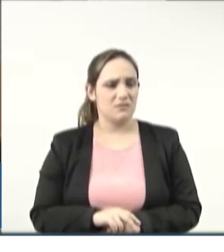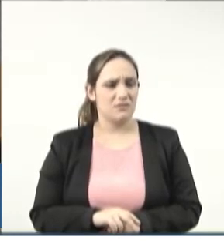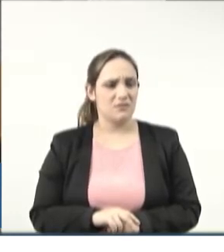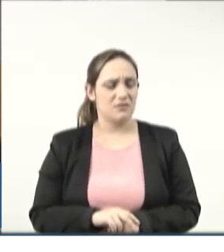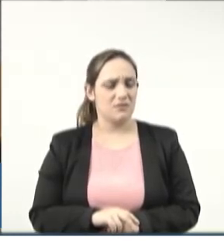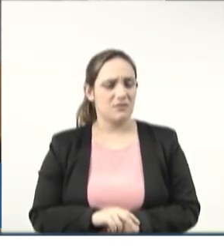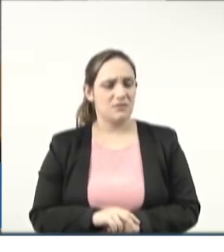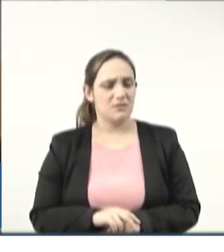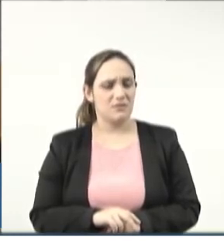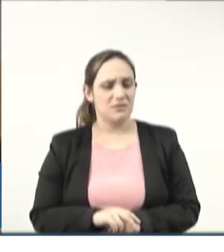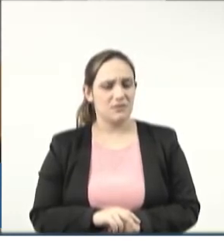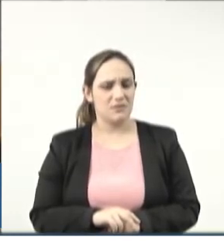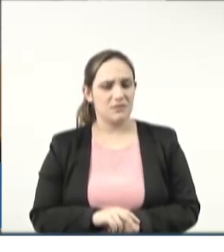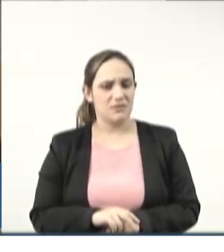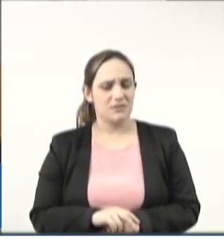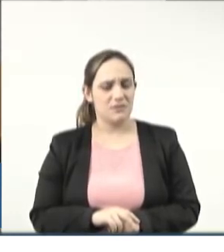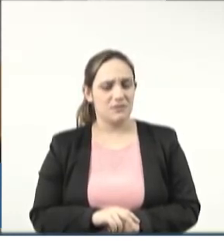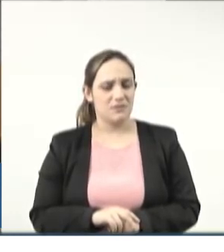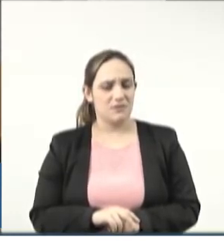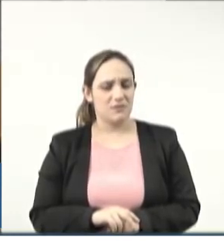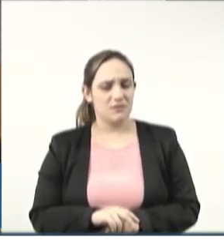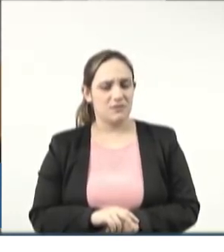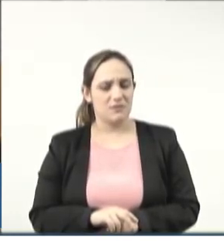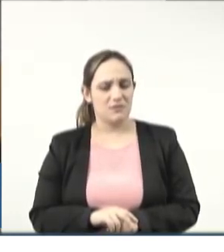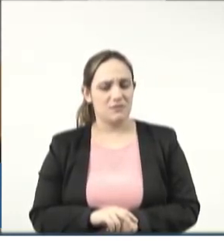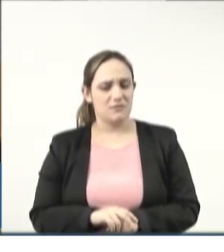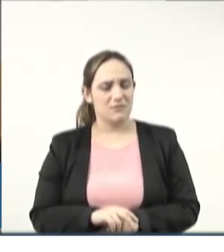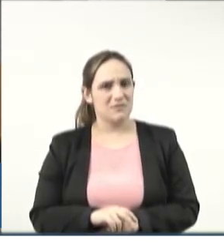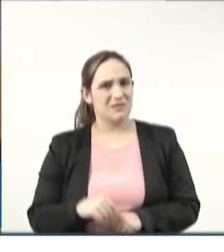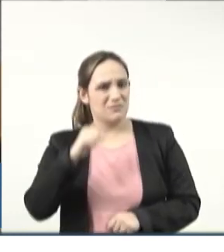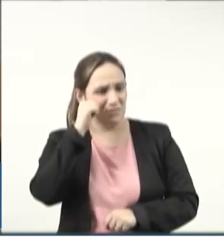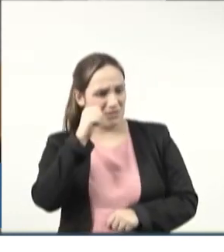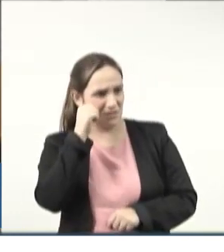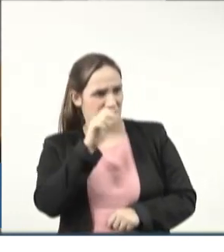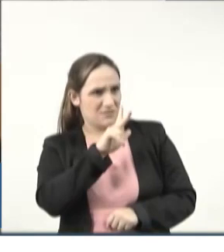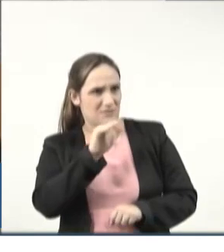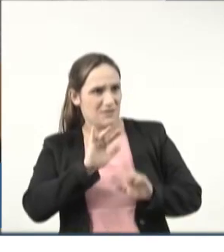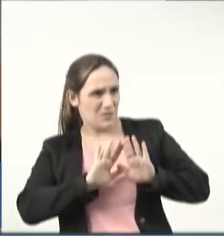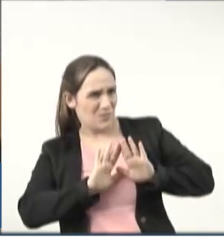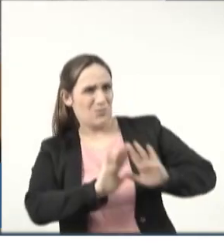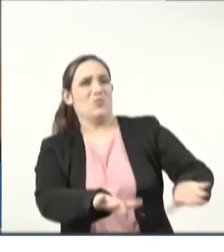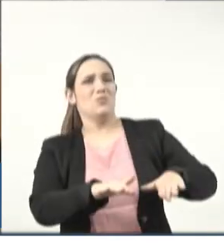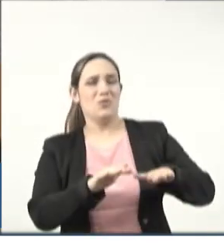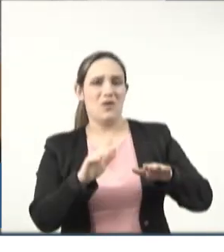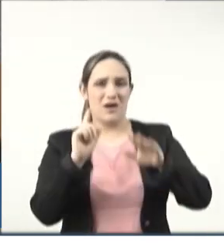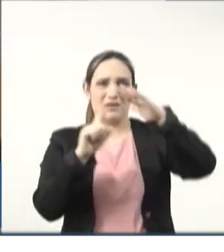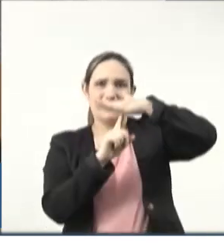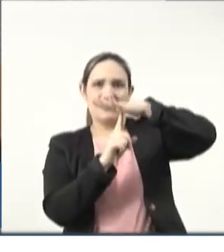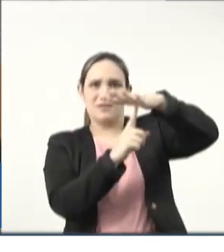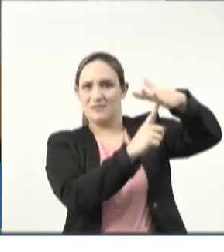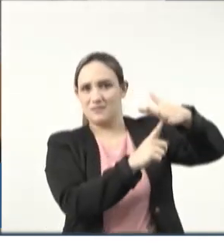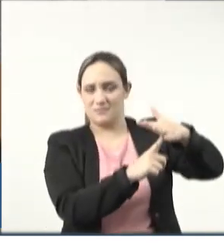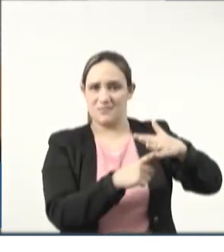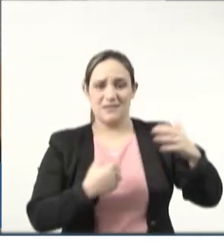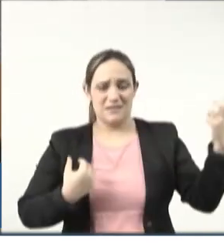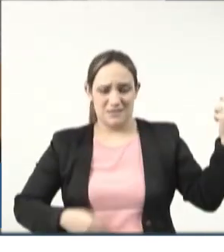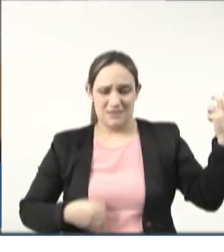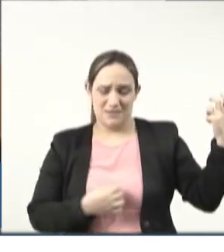Não. Se a menina vai ser jogada do helicóptero. Que é isso? Vamos falar do sertanejo. Vamos, os sertanejos são ótimos.